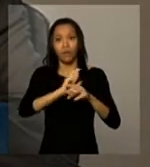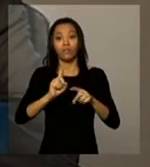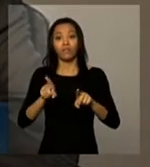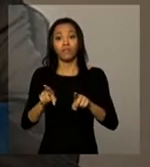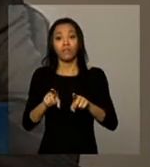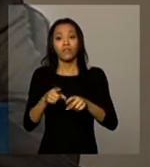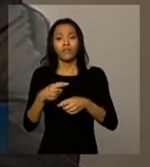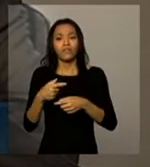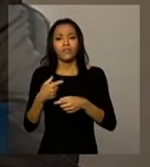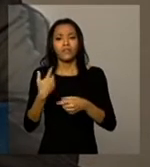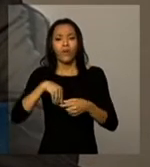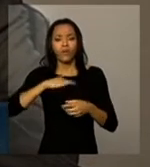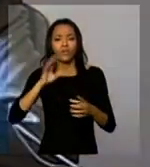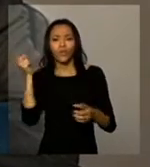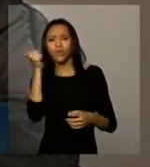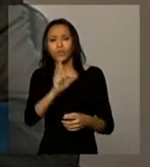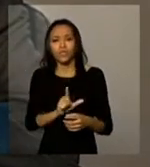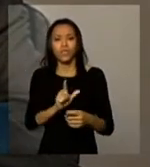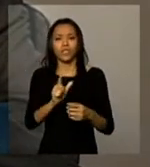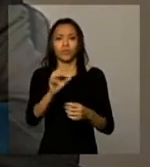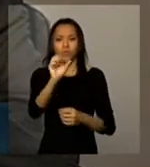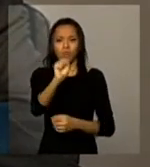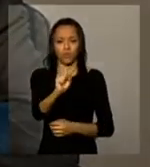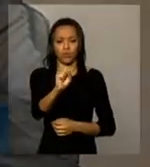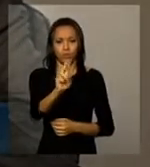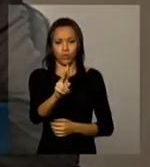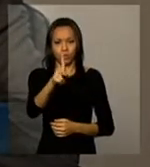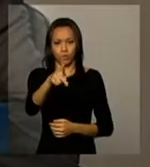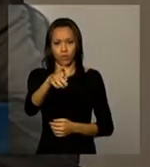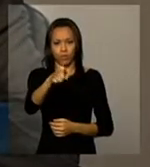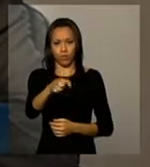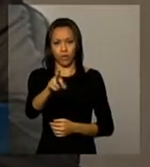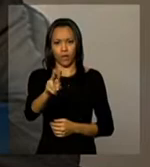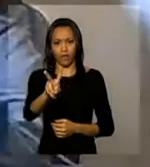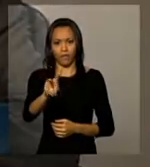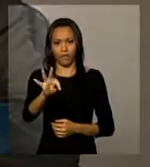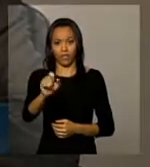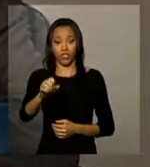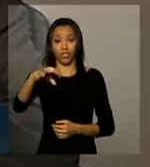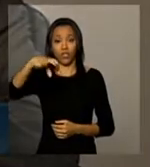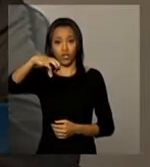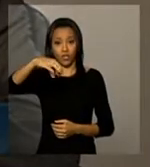a um superávit primário de 99 bilhões